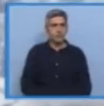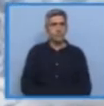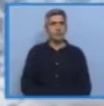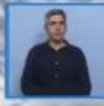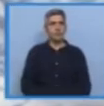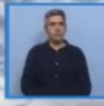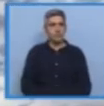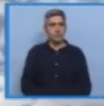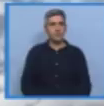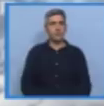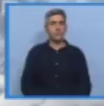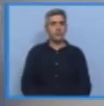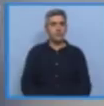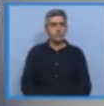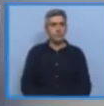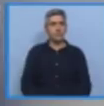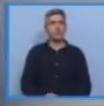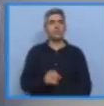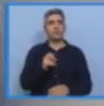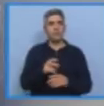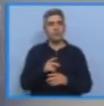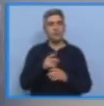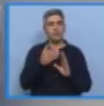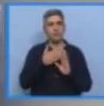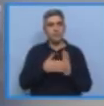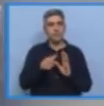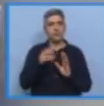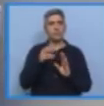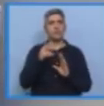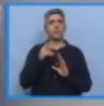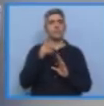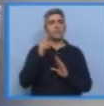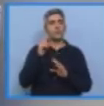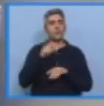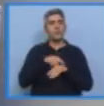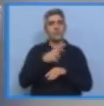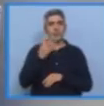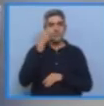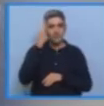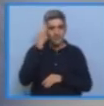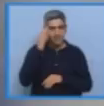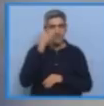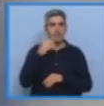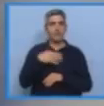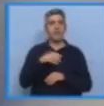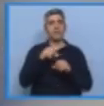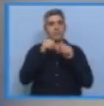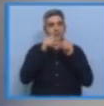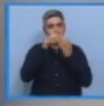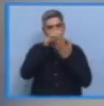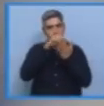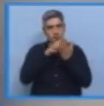ok. E que será a partir das 4 da tarde, da qual sairá uma declaração